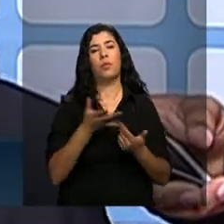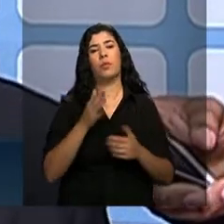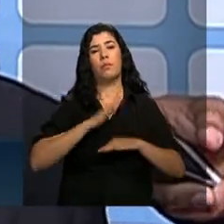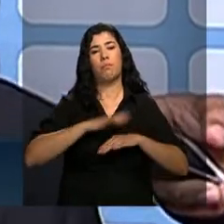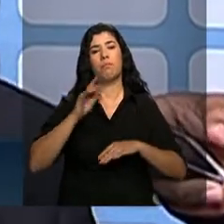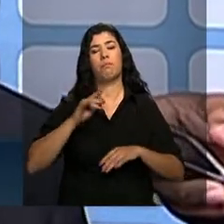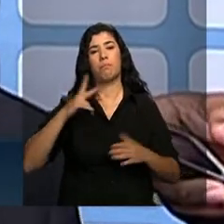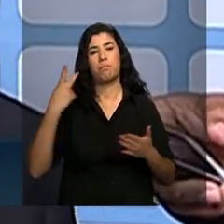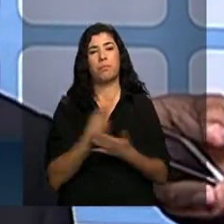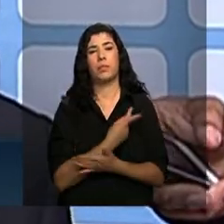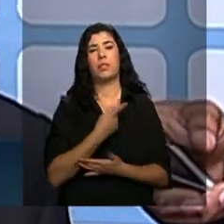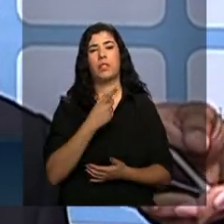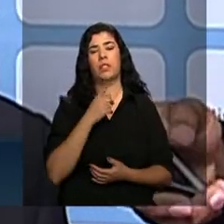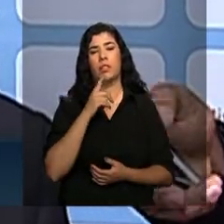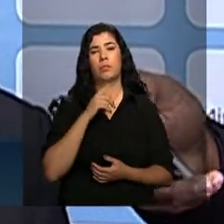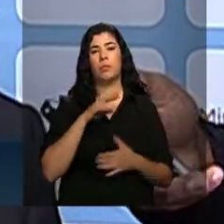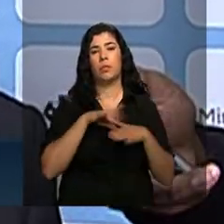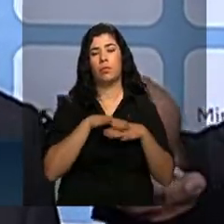demonstram que ele é um...